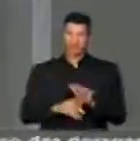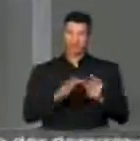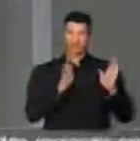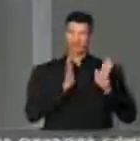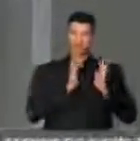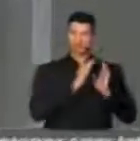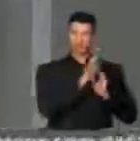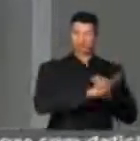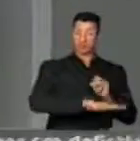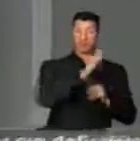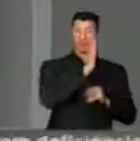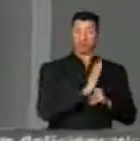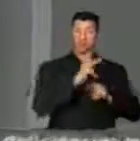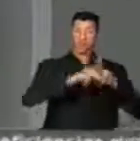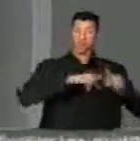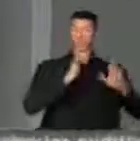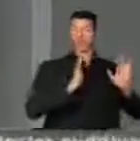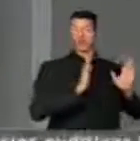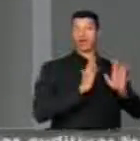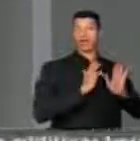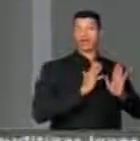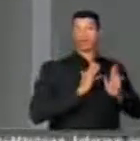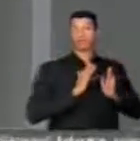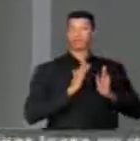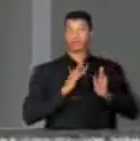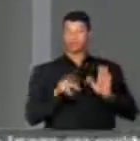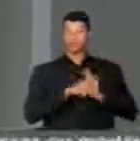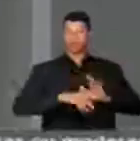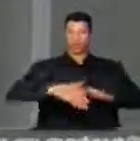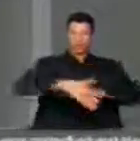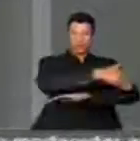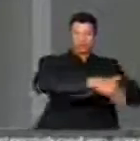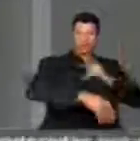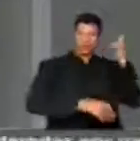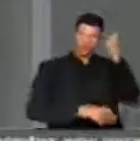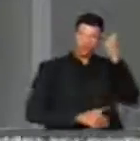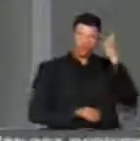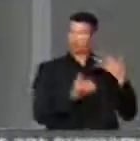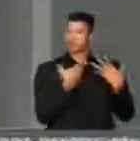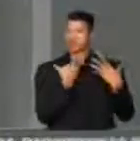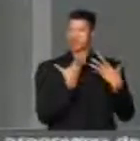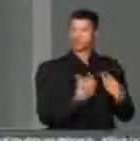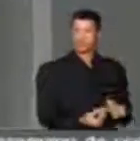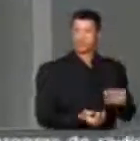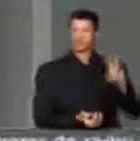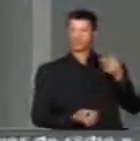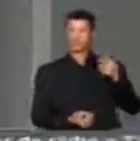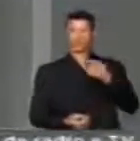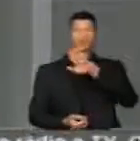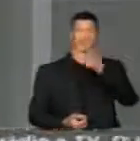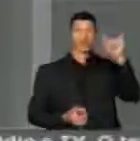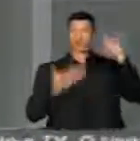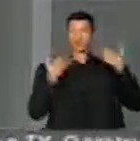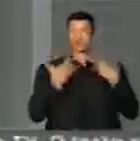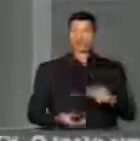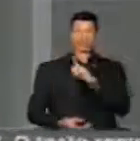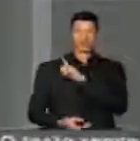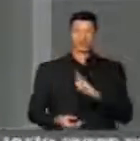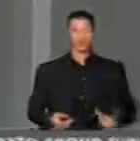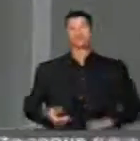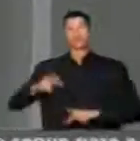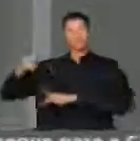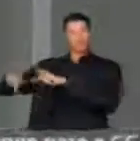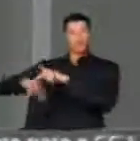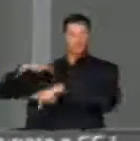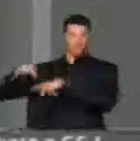elite brasileira. O povo rico que ocupa a Avenida Paulista não aceitou e nunca vai aceitar um governo